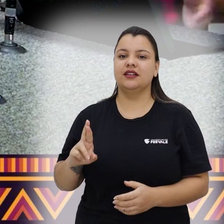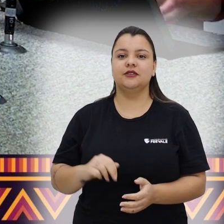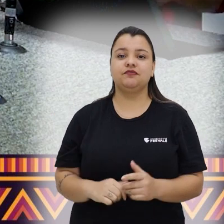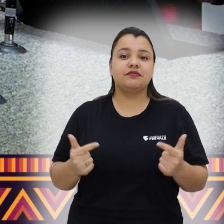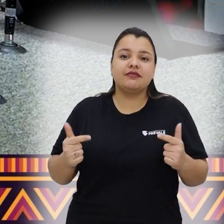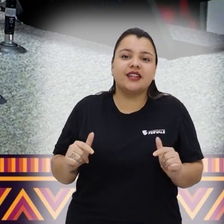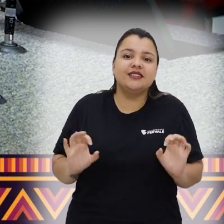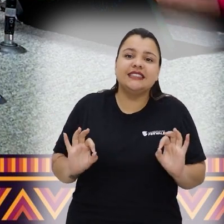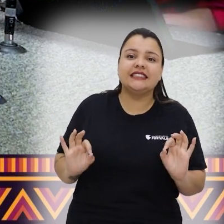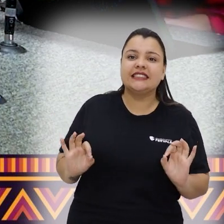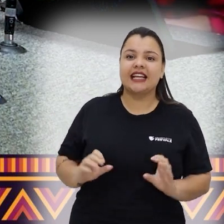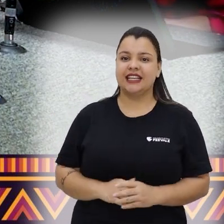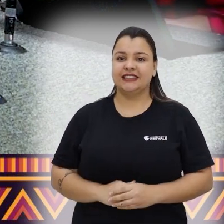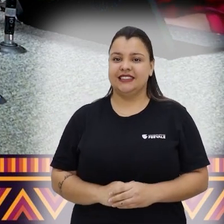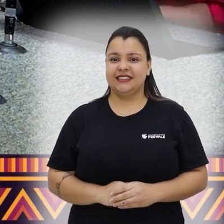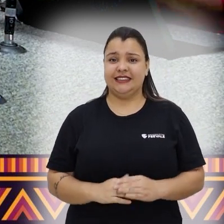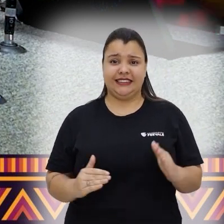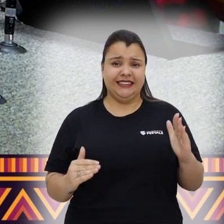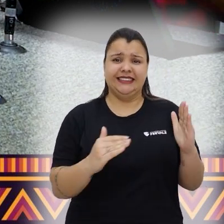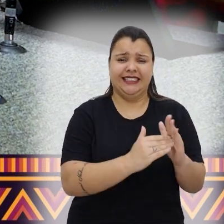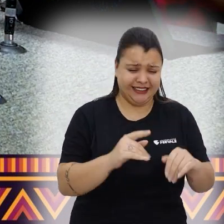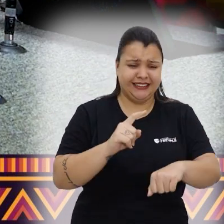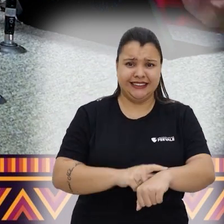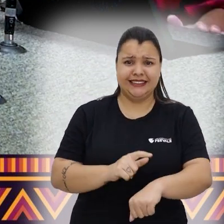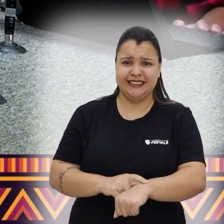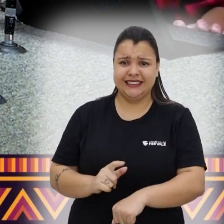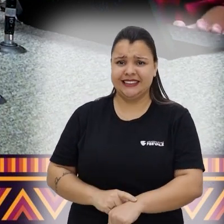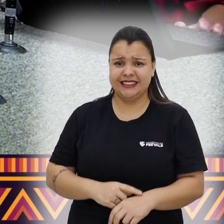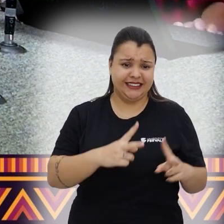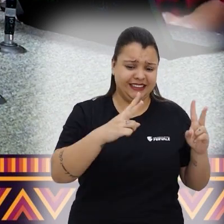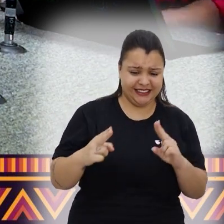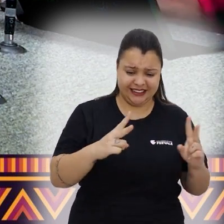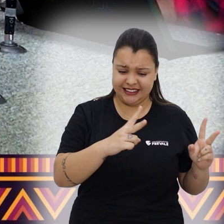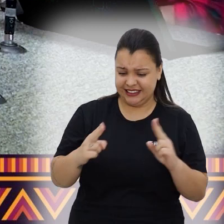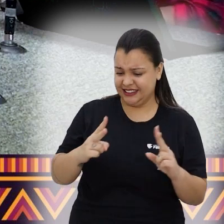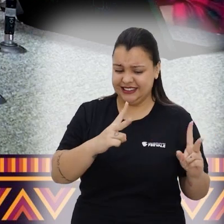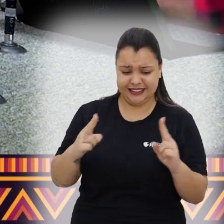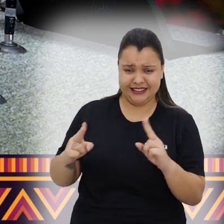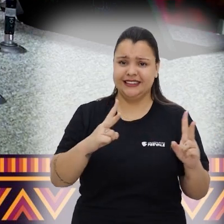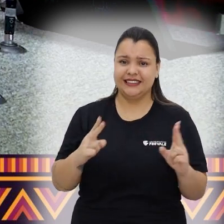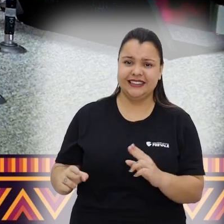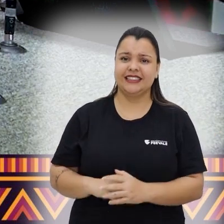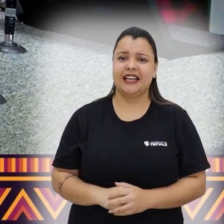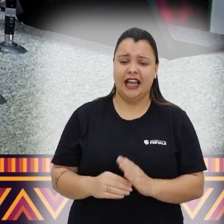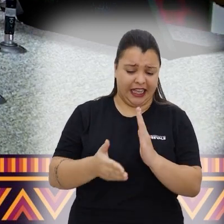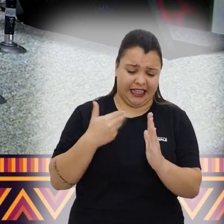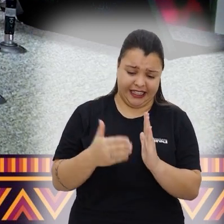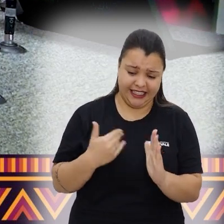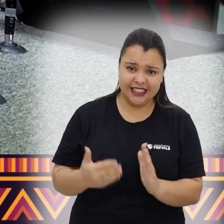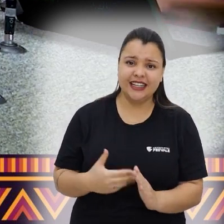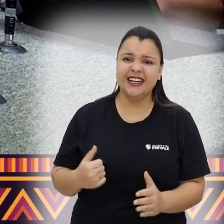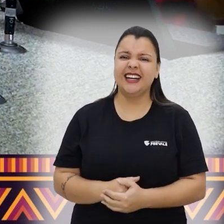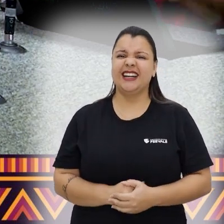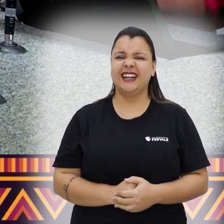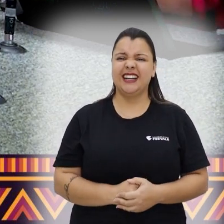tem mais, assim, nós passamos muito já do tempo, nós vamos ter que fazer edições aqui. várias outras. A Gabi chegou pra mim lá